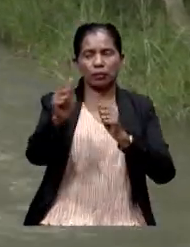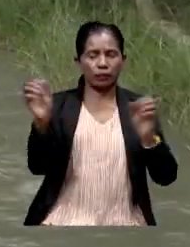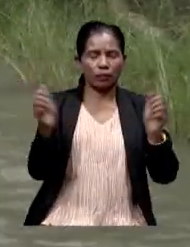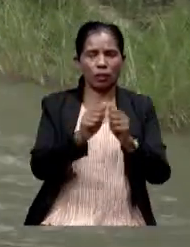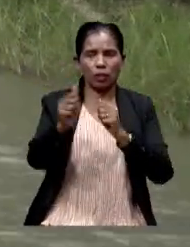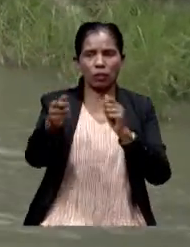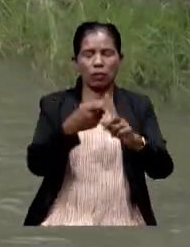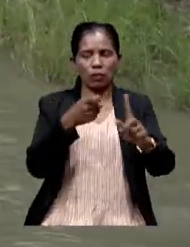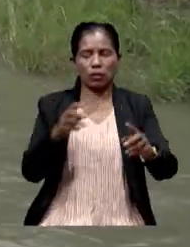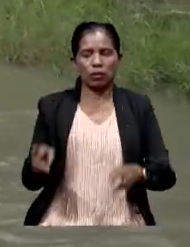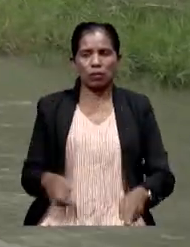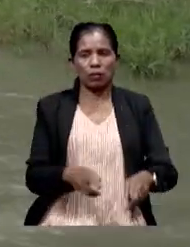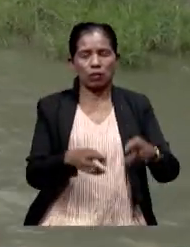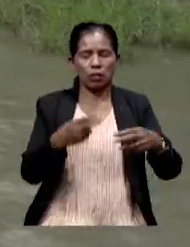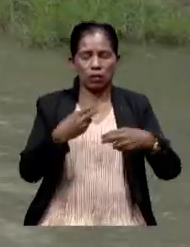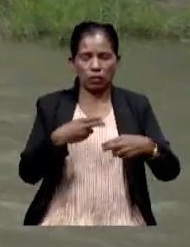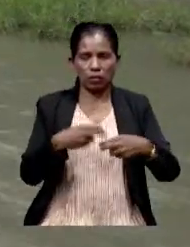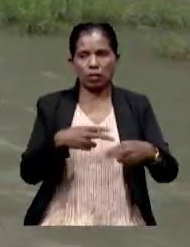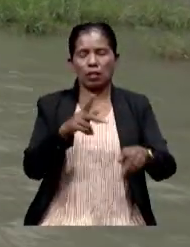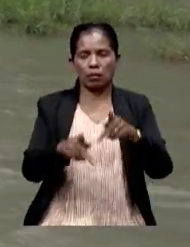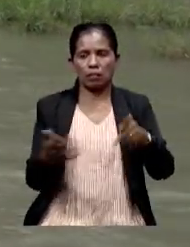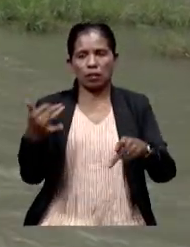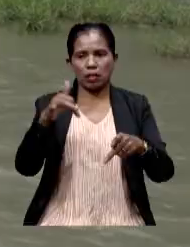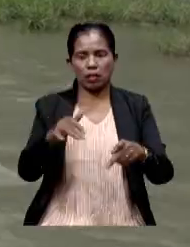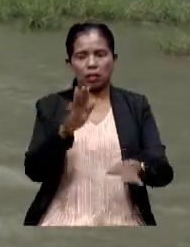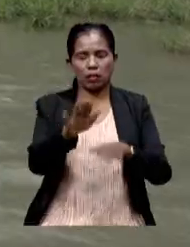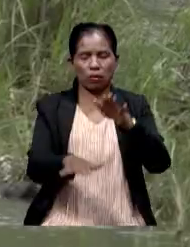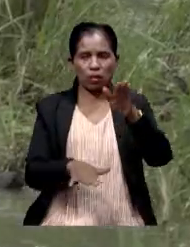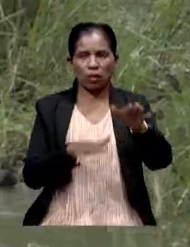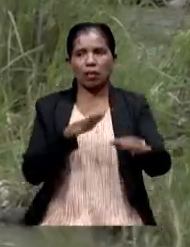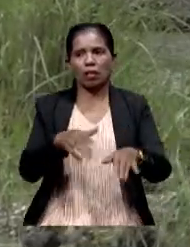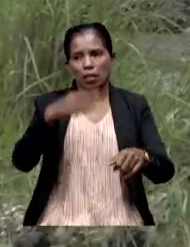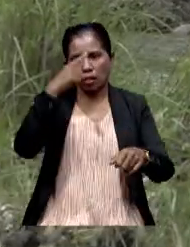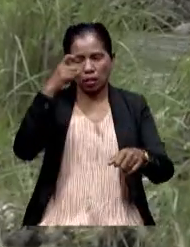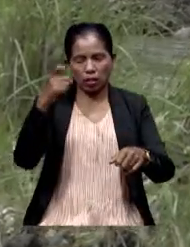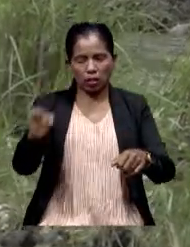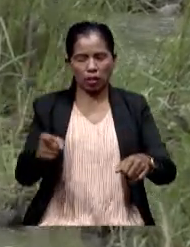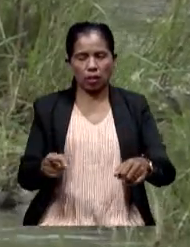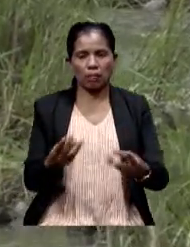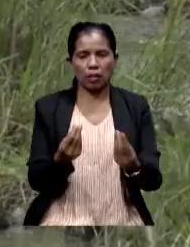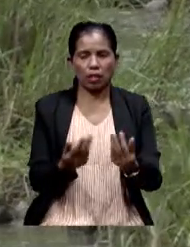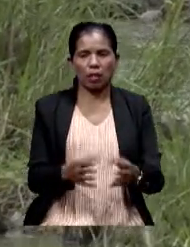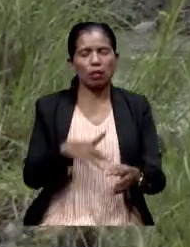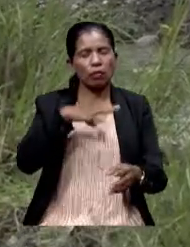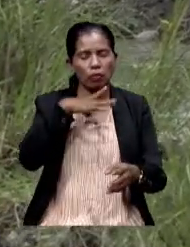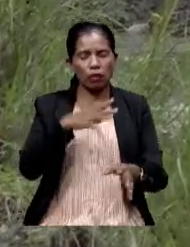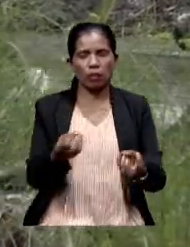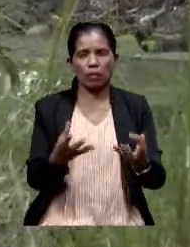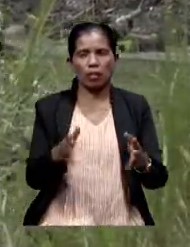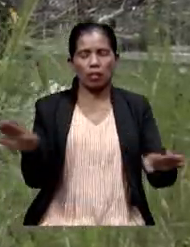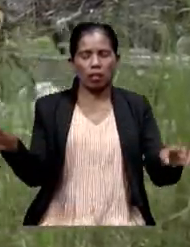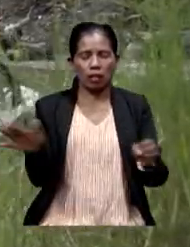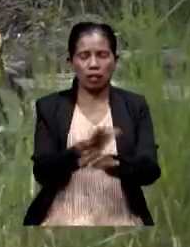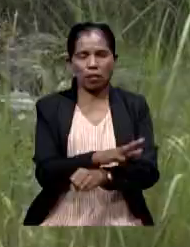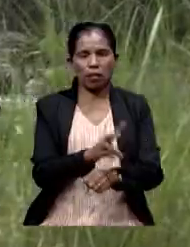mota di lor, né? Mos dificulta, combinada sira, atu hala movimento ba mai, tambarai henek no foer sira, taka metin tia ponte, hala